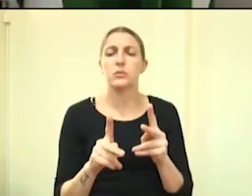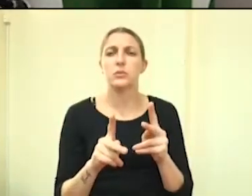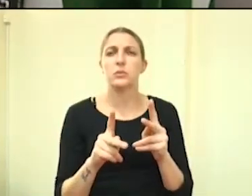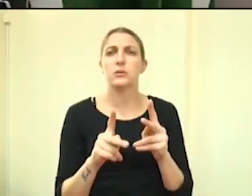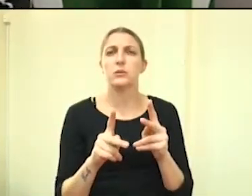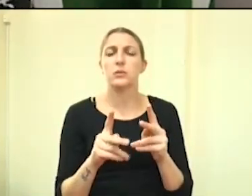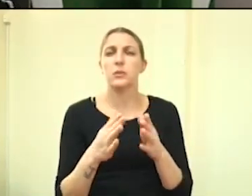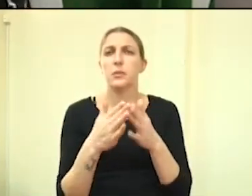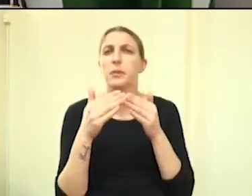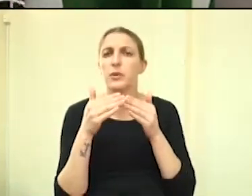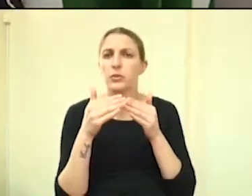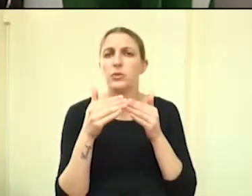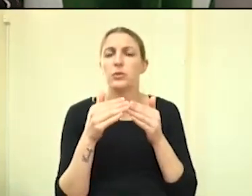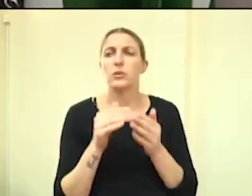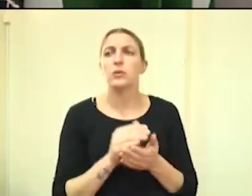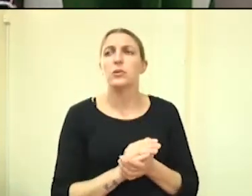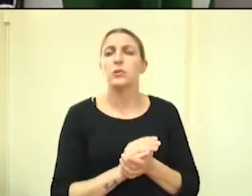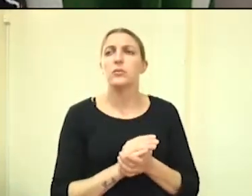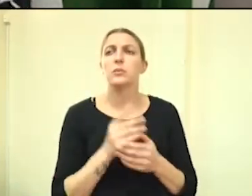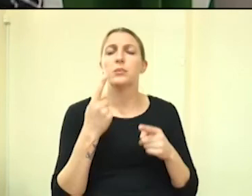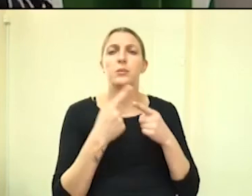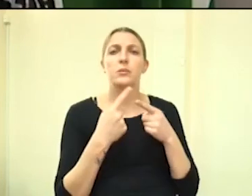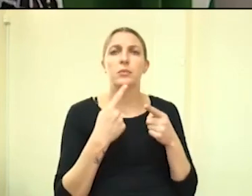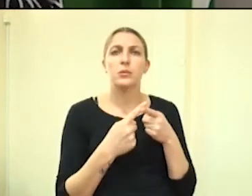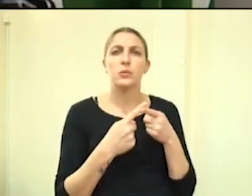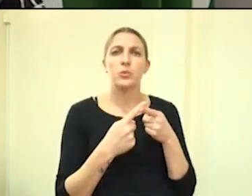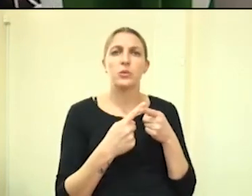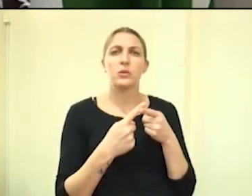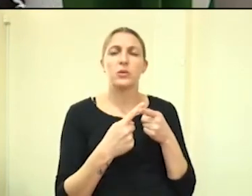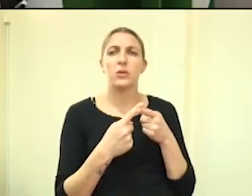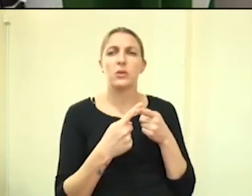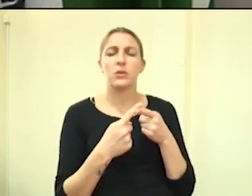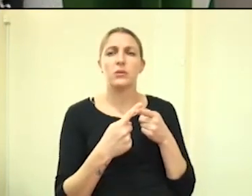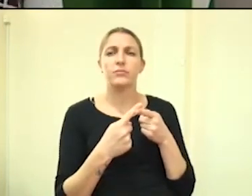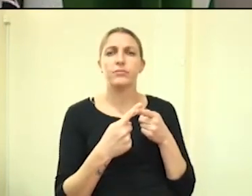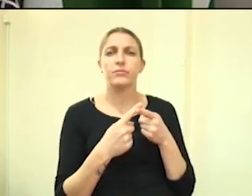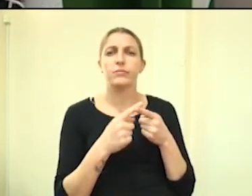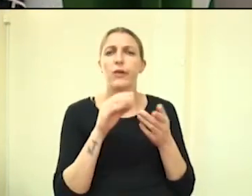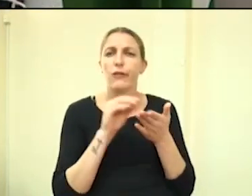café, porque elas estão um pouco desatualizadas.